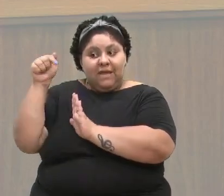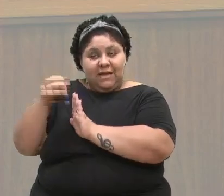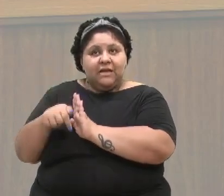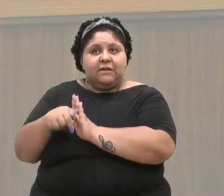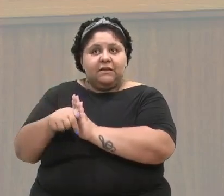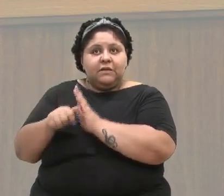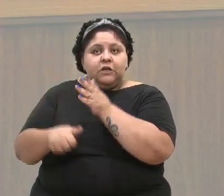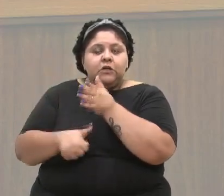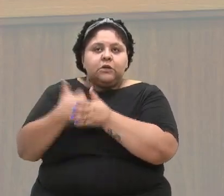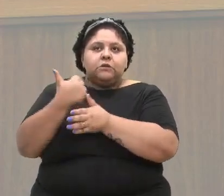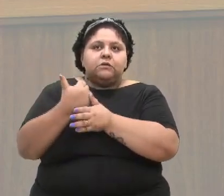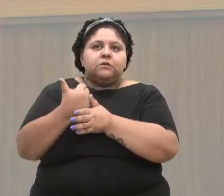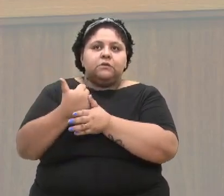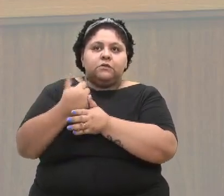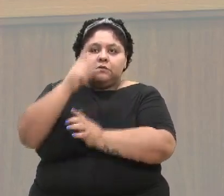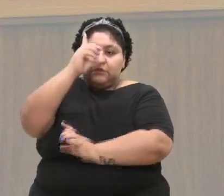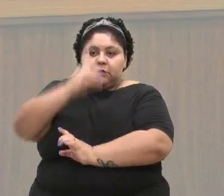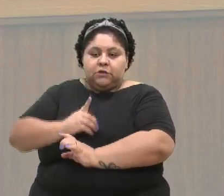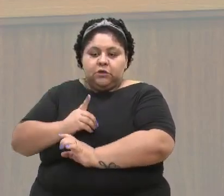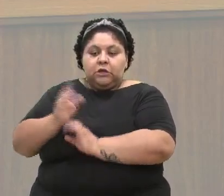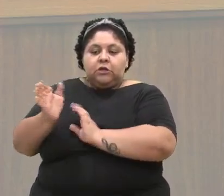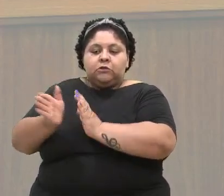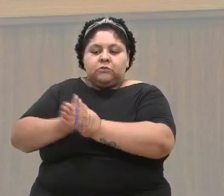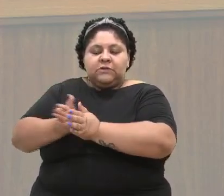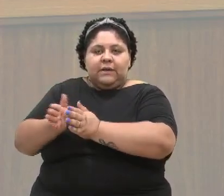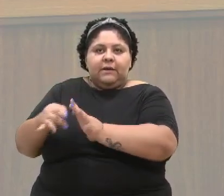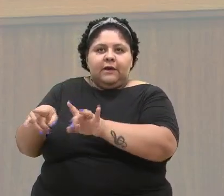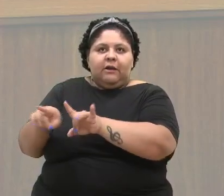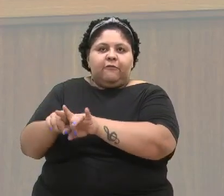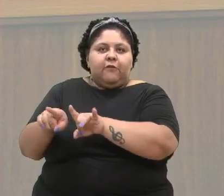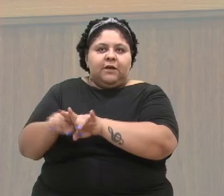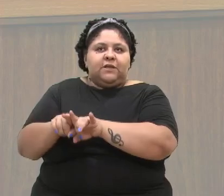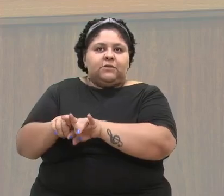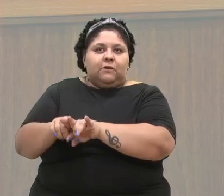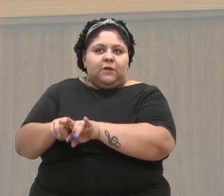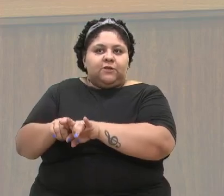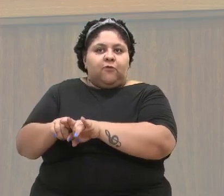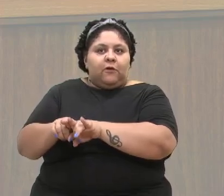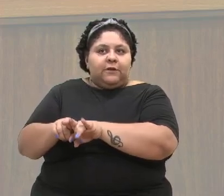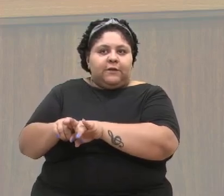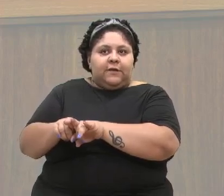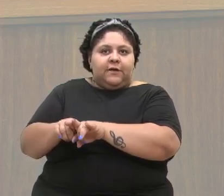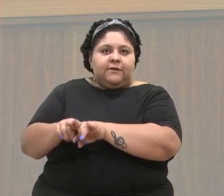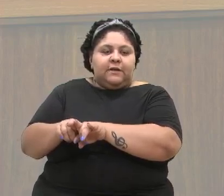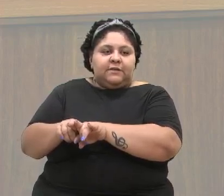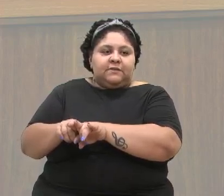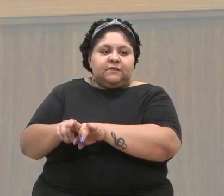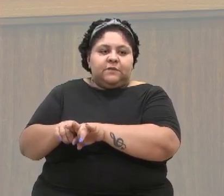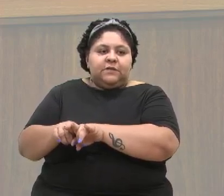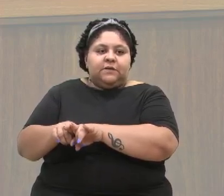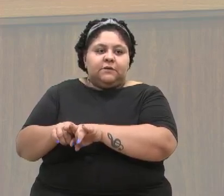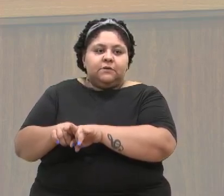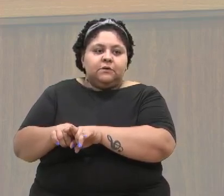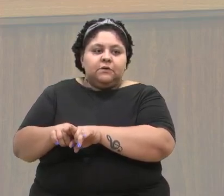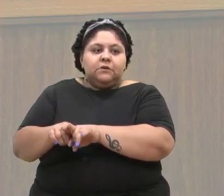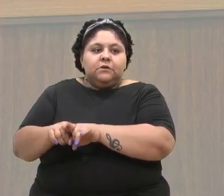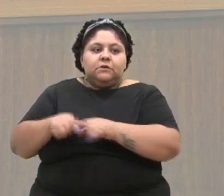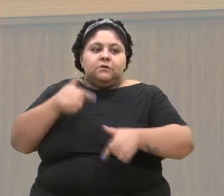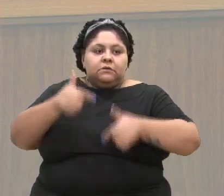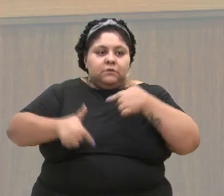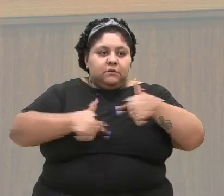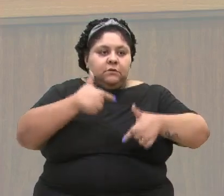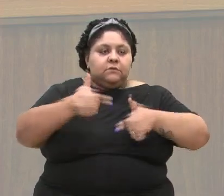a melhoria de direitos, é o acesso à seguridade social para que os trabalhadores